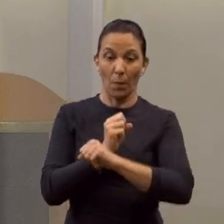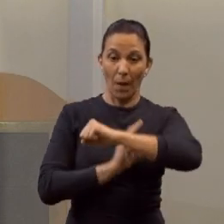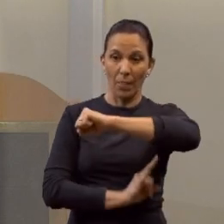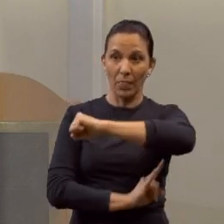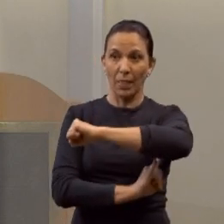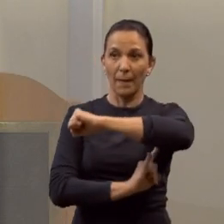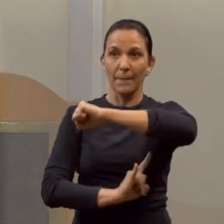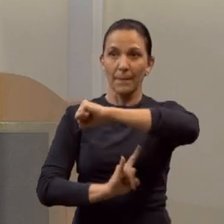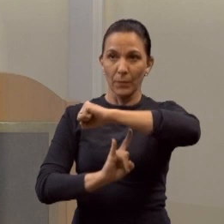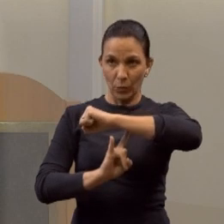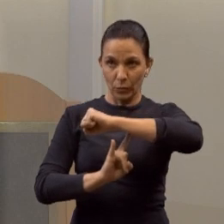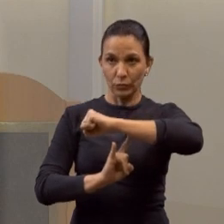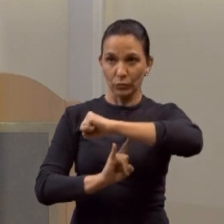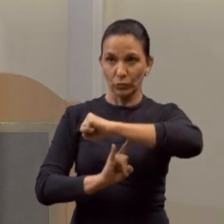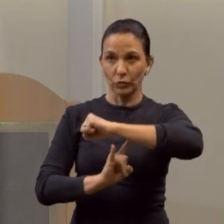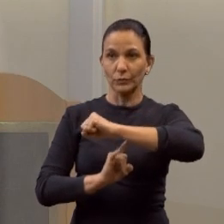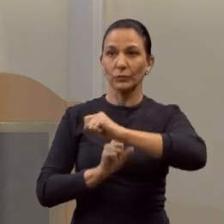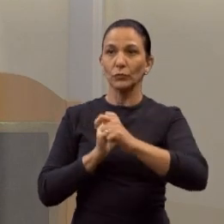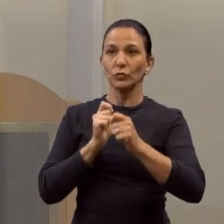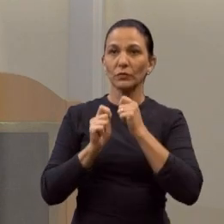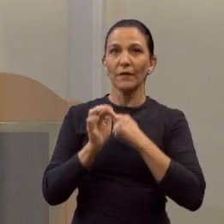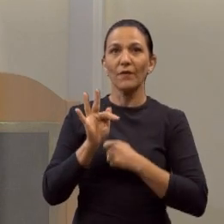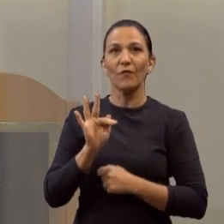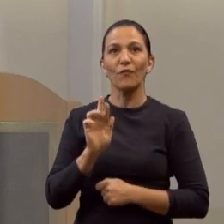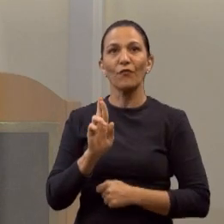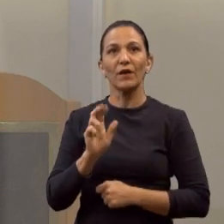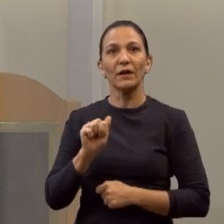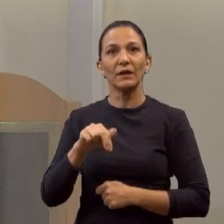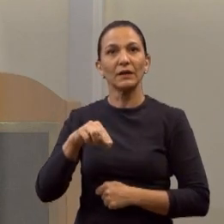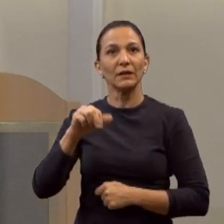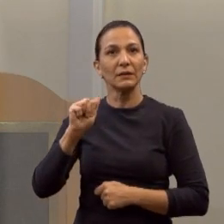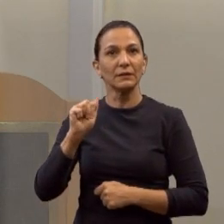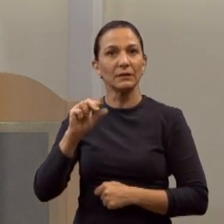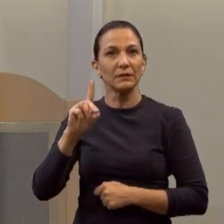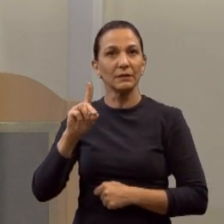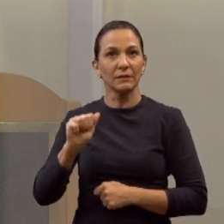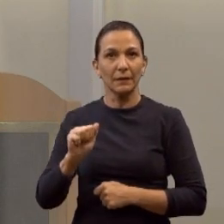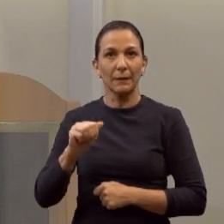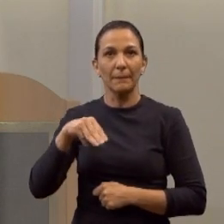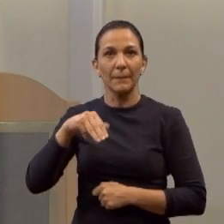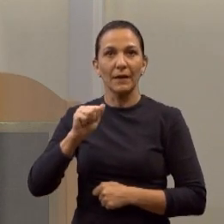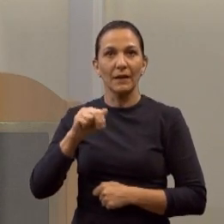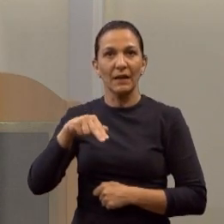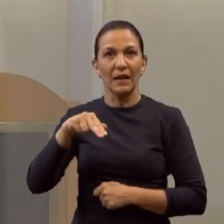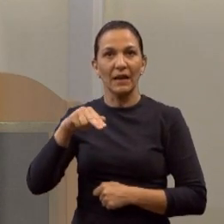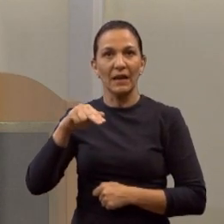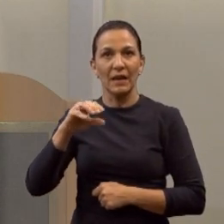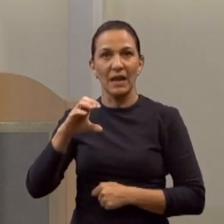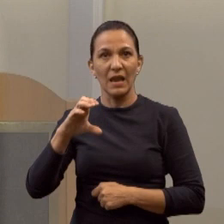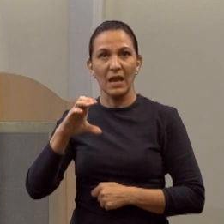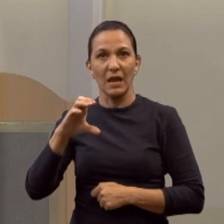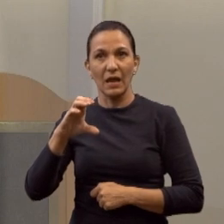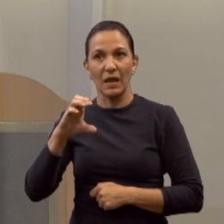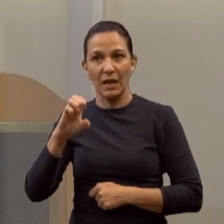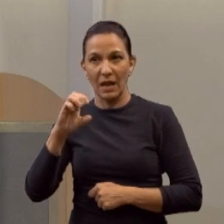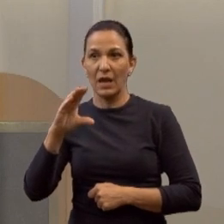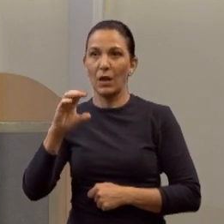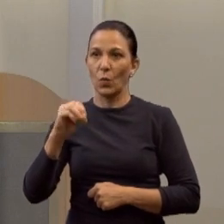ponte, jornalista Fernanda Maneclo, que foi no último domingo e, infelizmente, eu não pude comparecer,